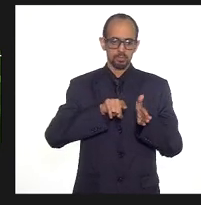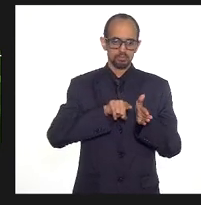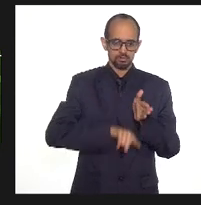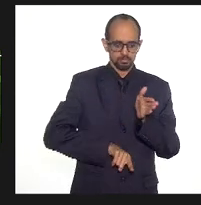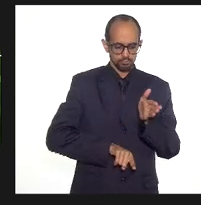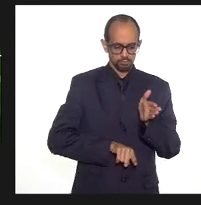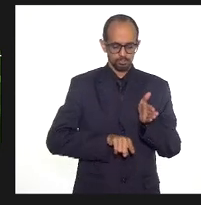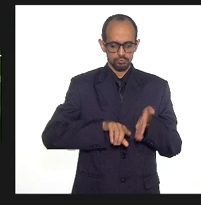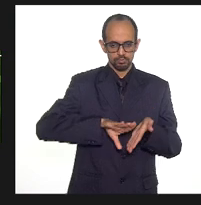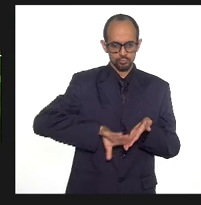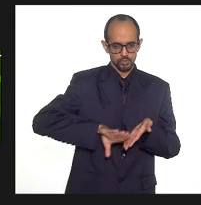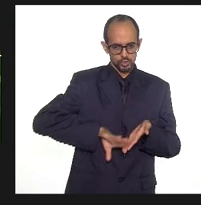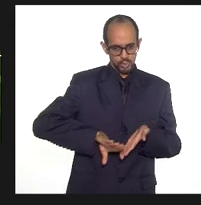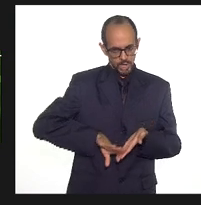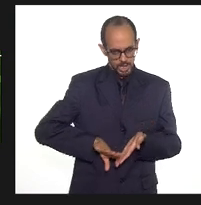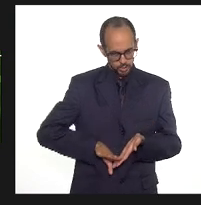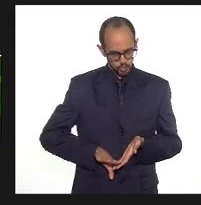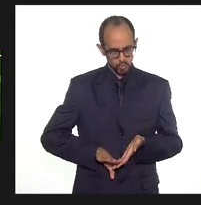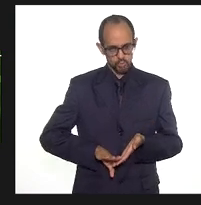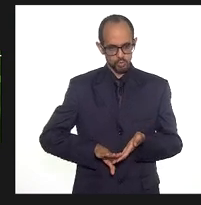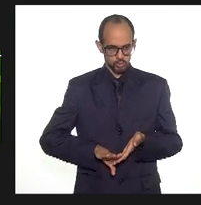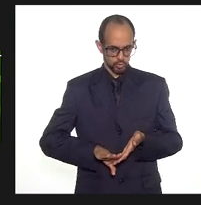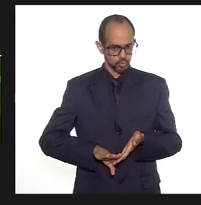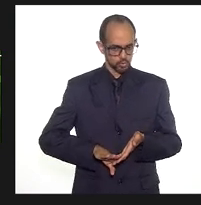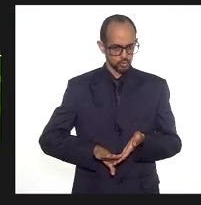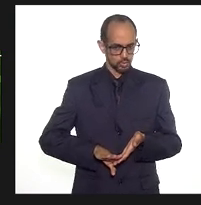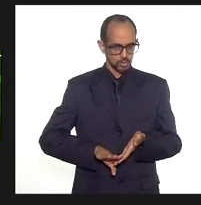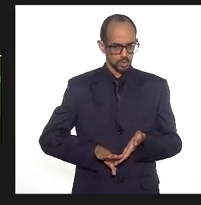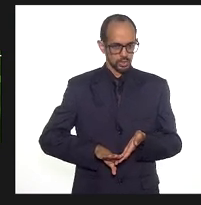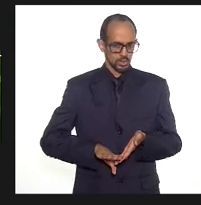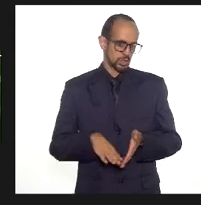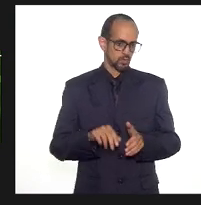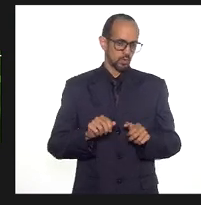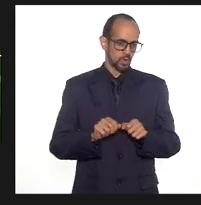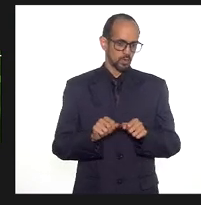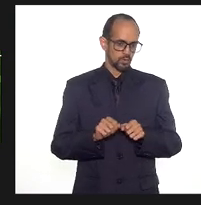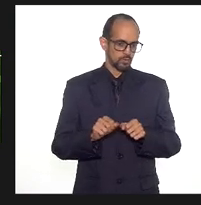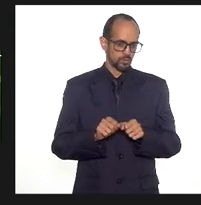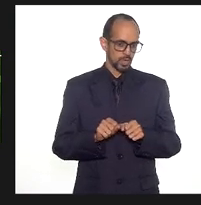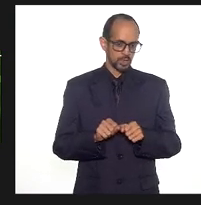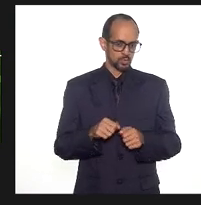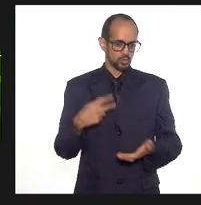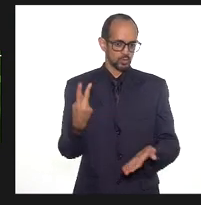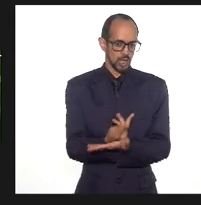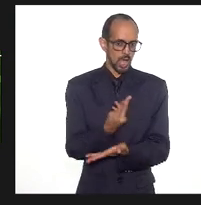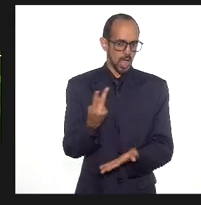dedutibilidade de gastos, né, que teriam sido indevidamente capitalizados